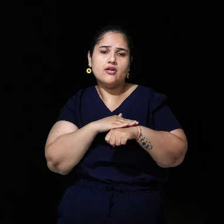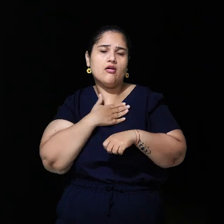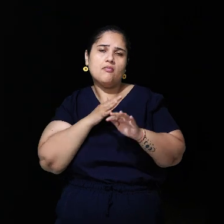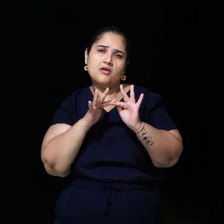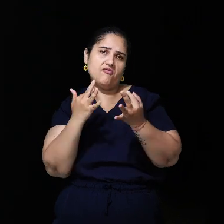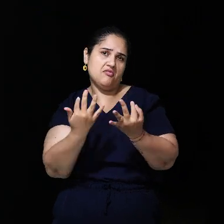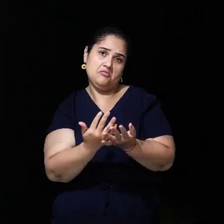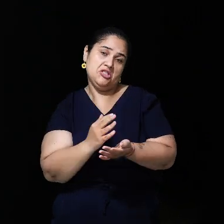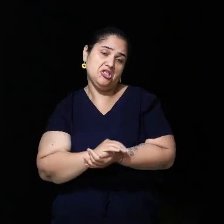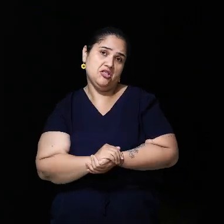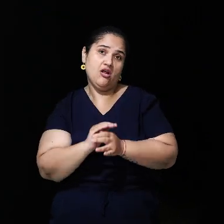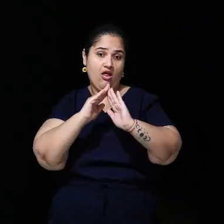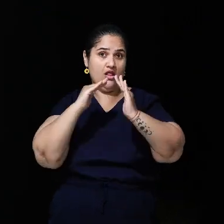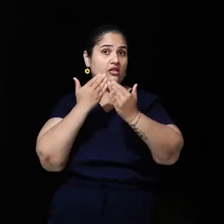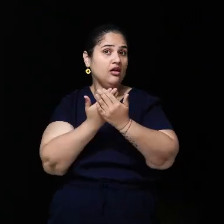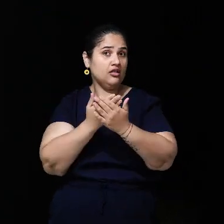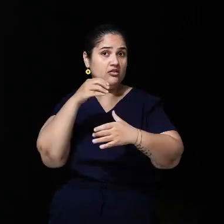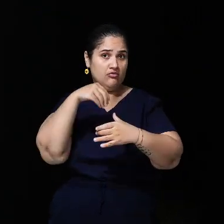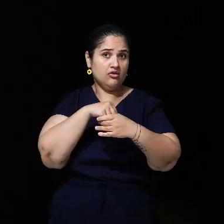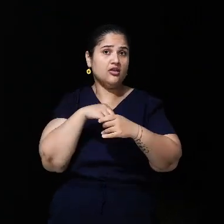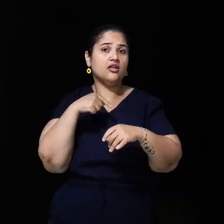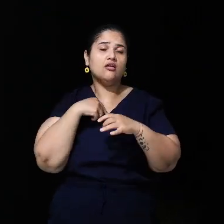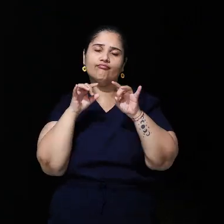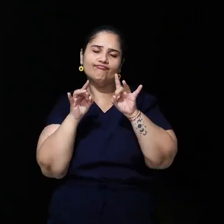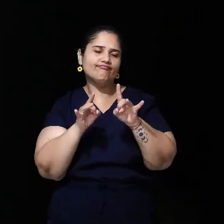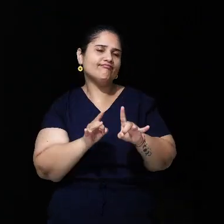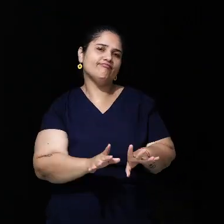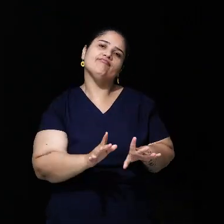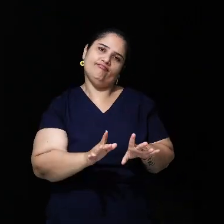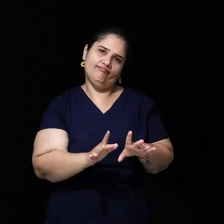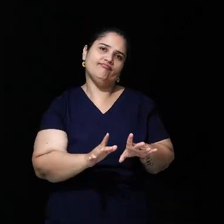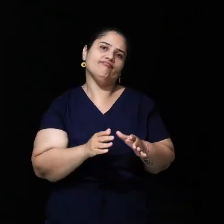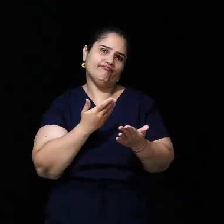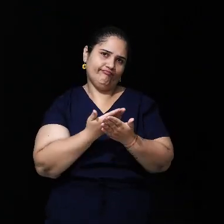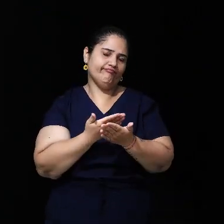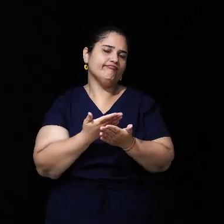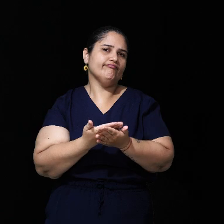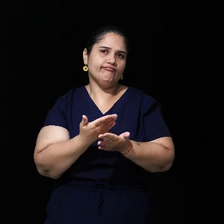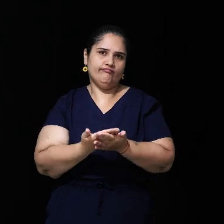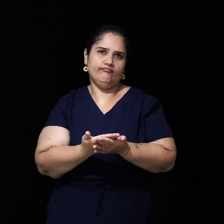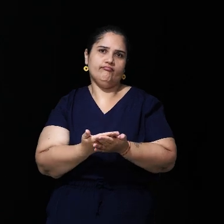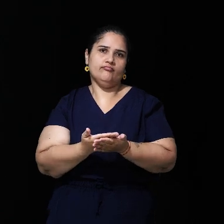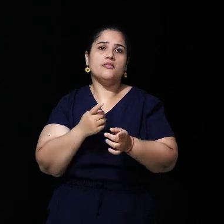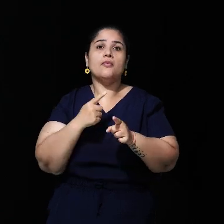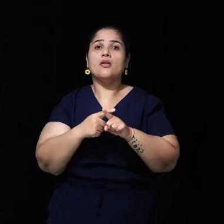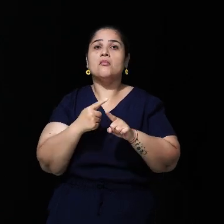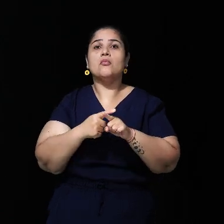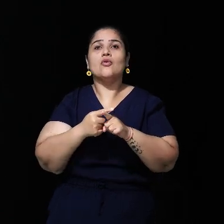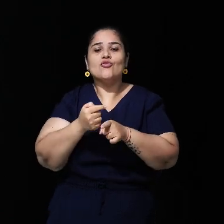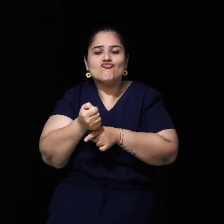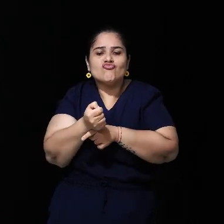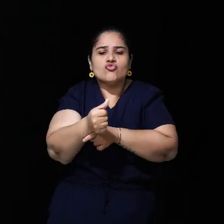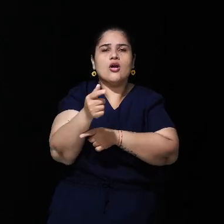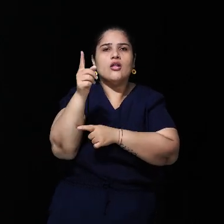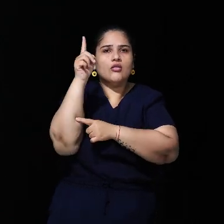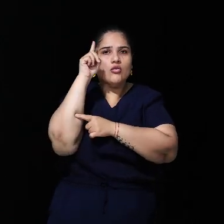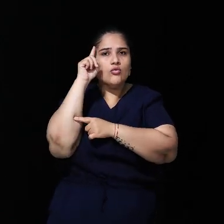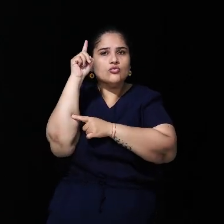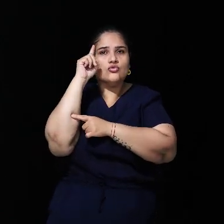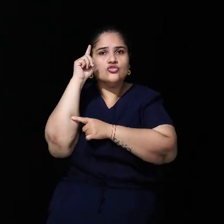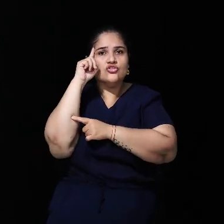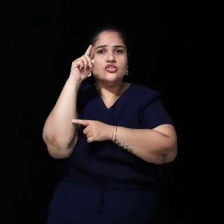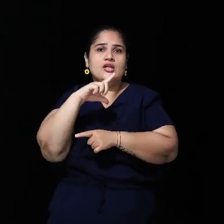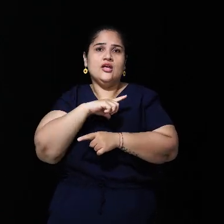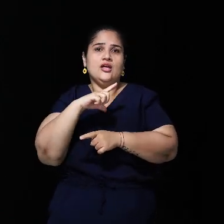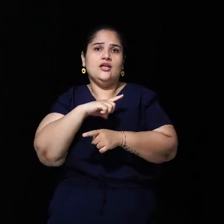Na escola, eu acabei desistindo dos meus estudos, porque quase todos os dias eu tinha crise de